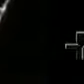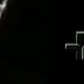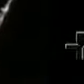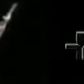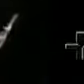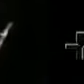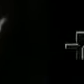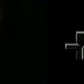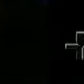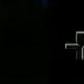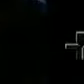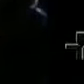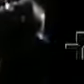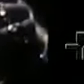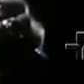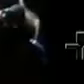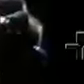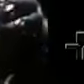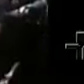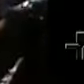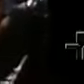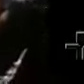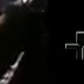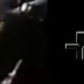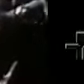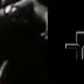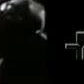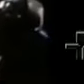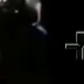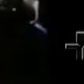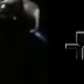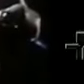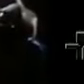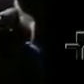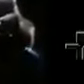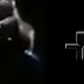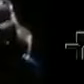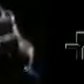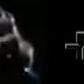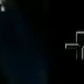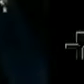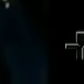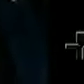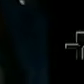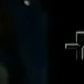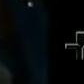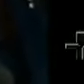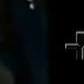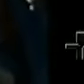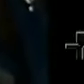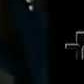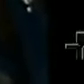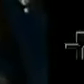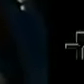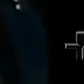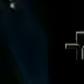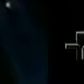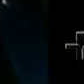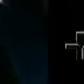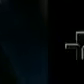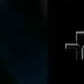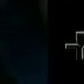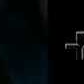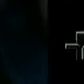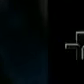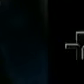aquele abraço e aquecendo duração abraço